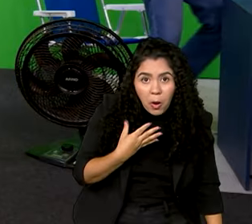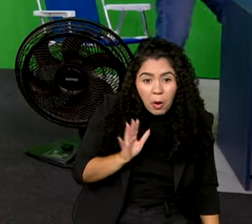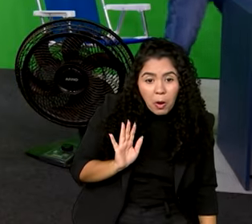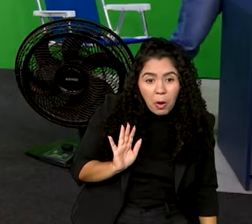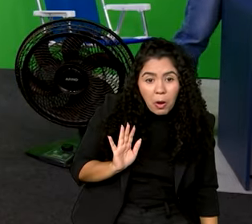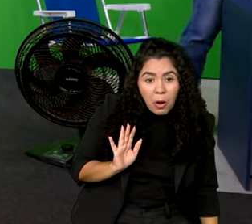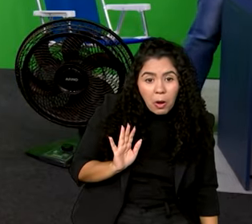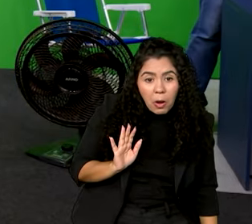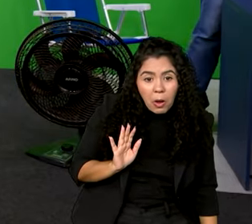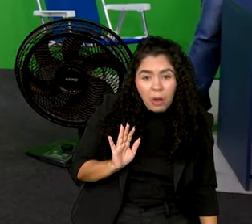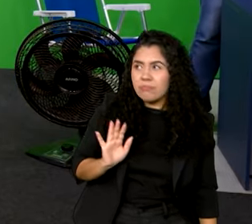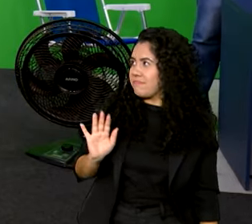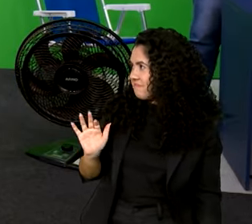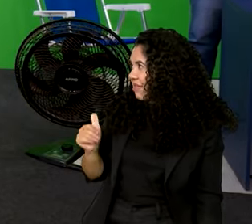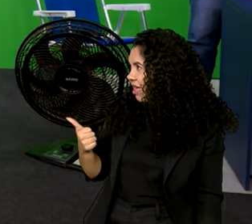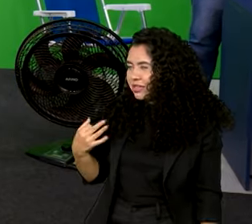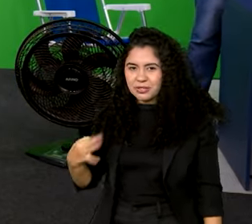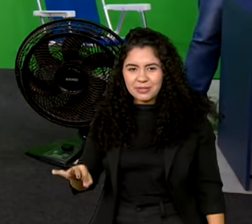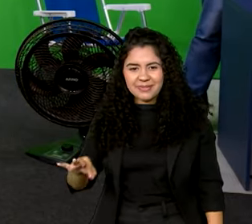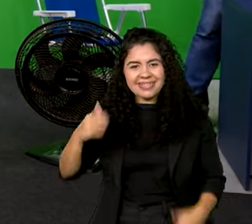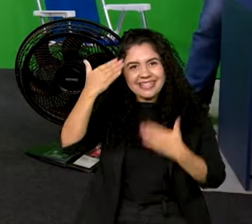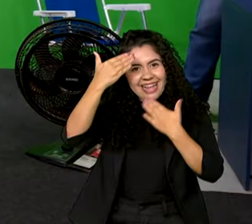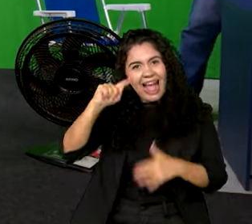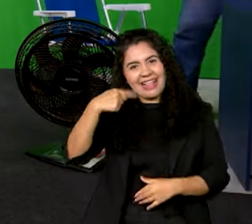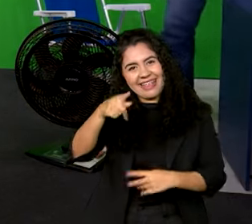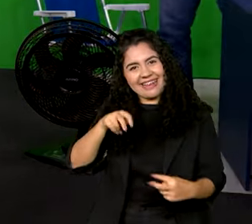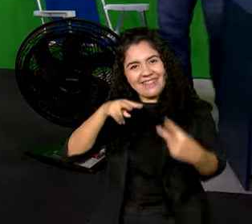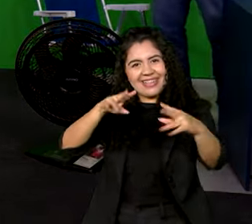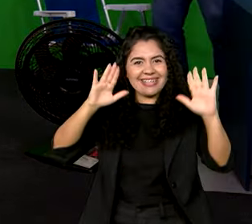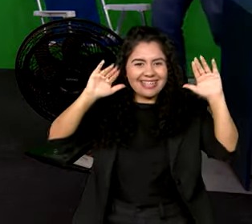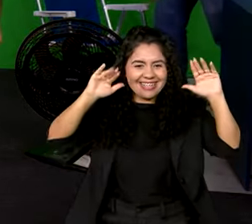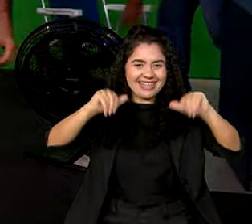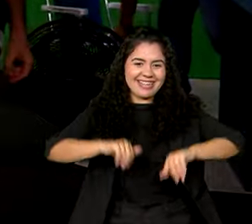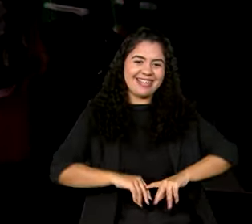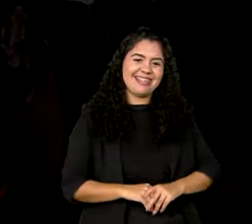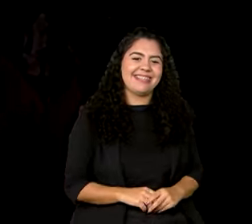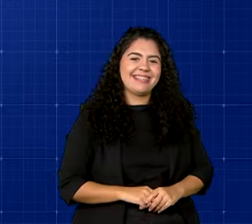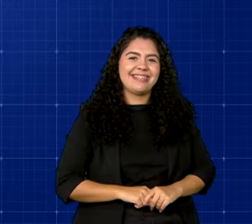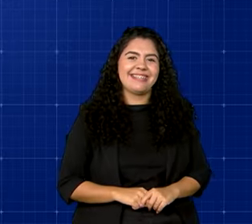Ok, valeu! É isso? Valeu! Até a próxima, gente! Obrigado, viu? Até mais!